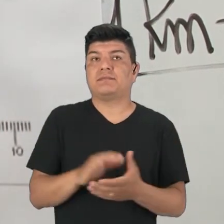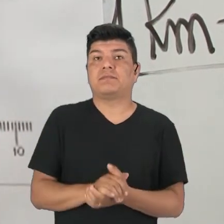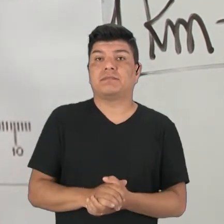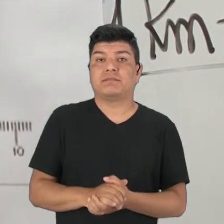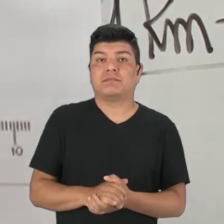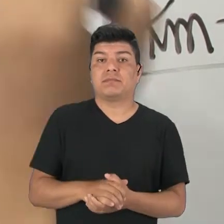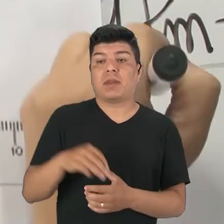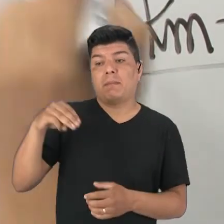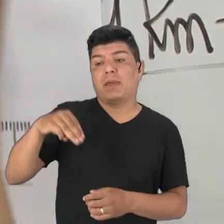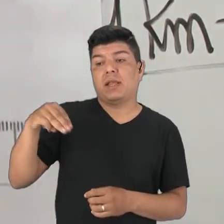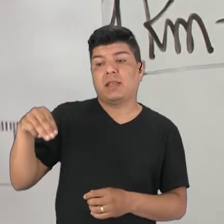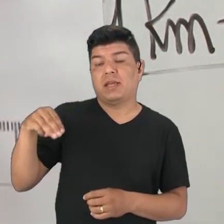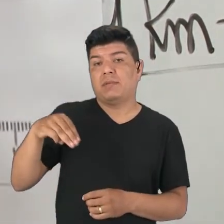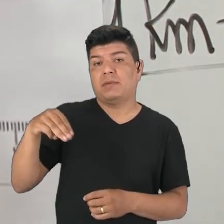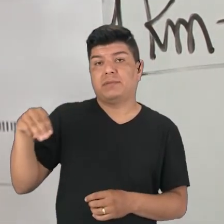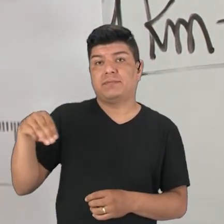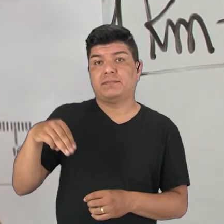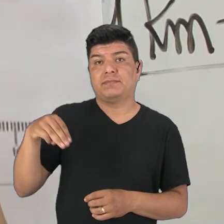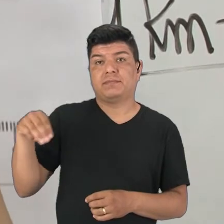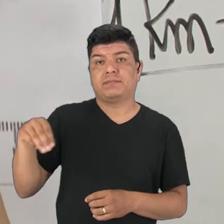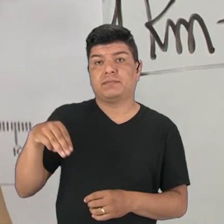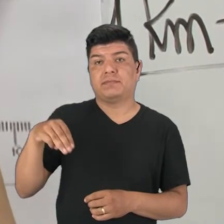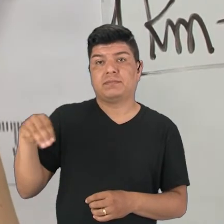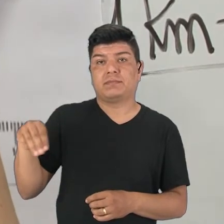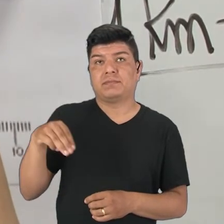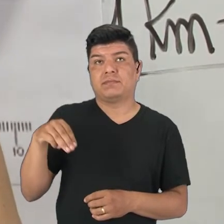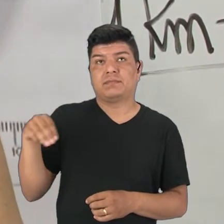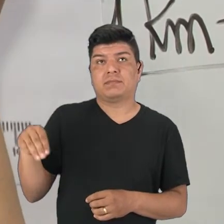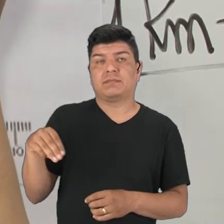de milímetros, ó.